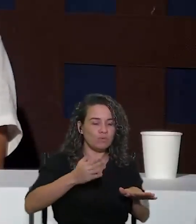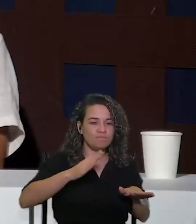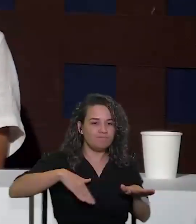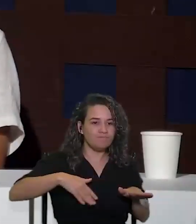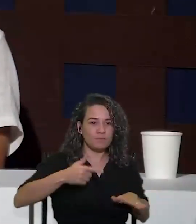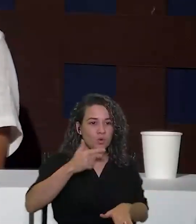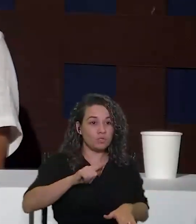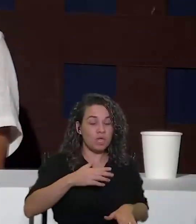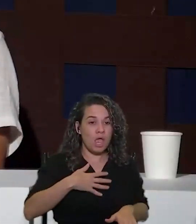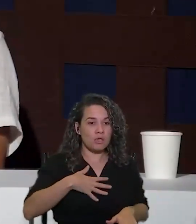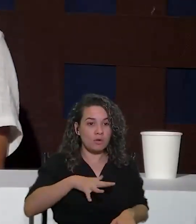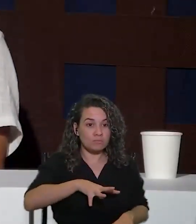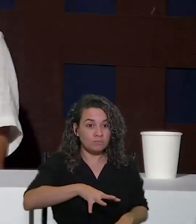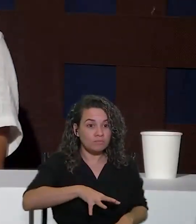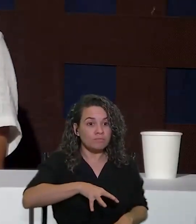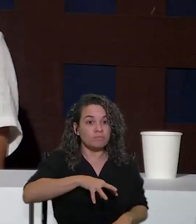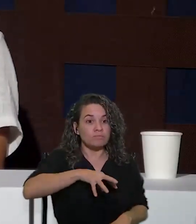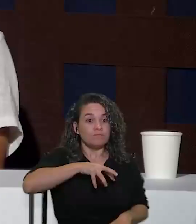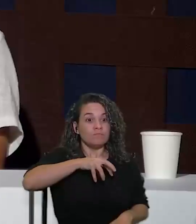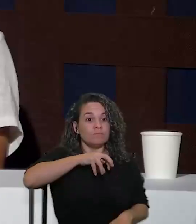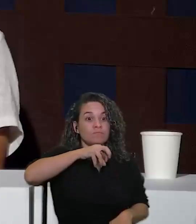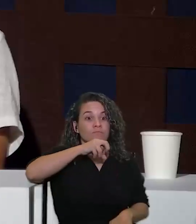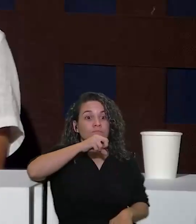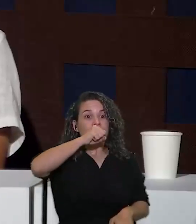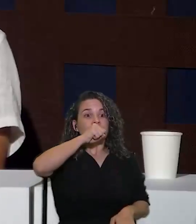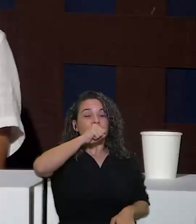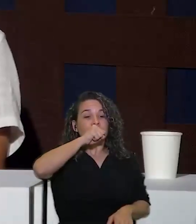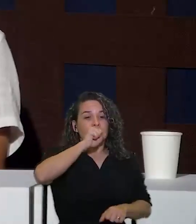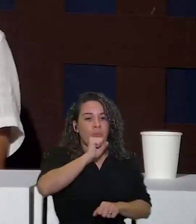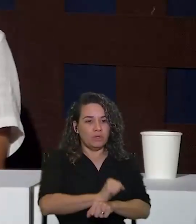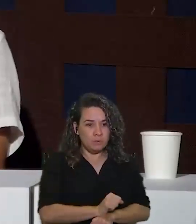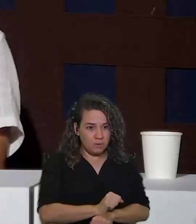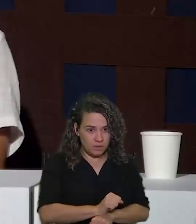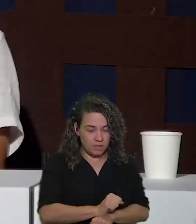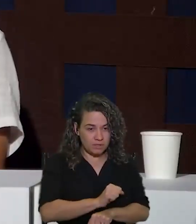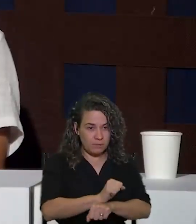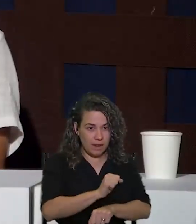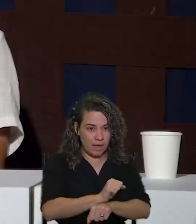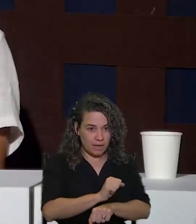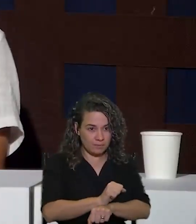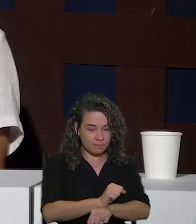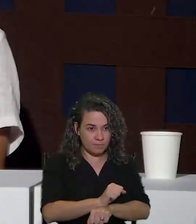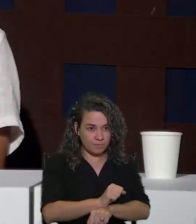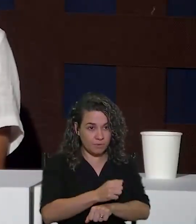desistência eu puxei o ar o máximo que eu pudesse e só esperei. Assim, né? E aí eu comecei a descer,